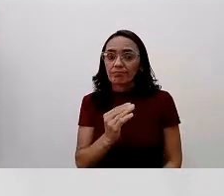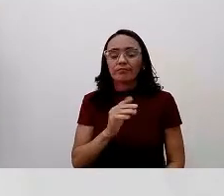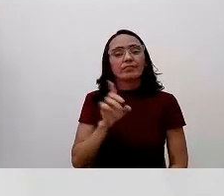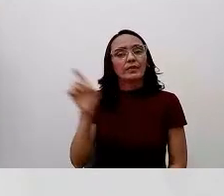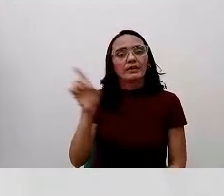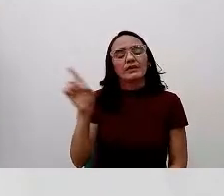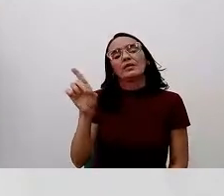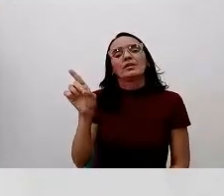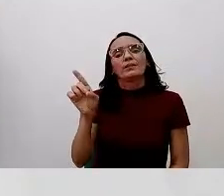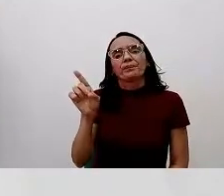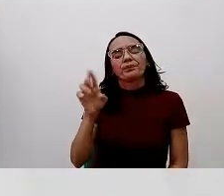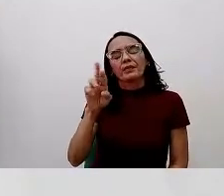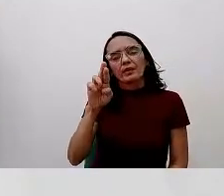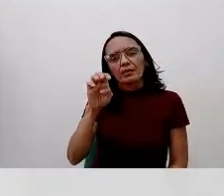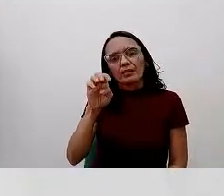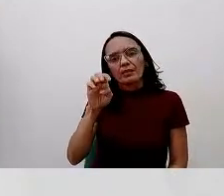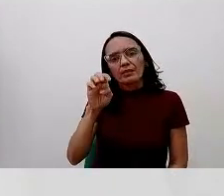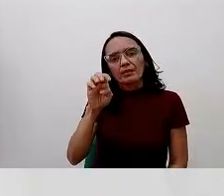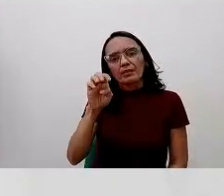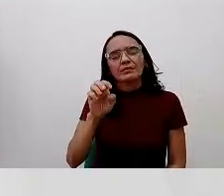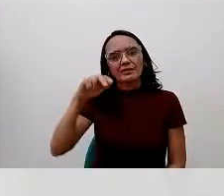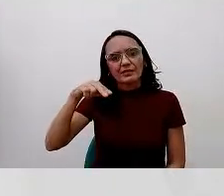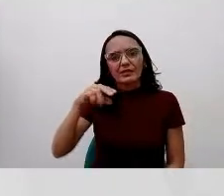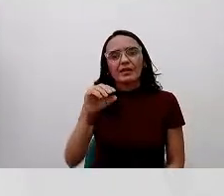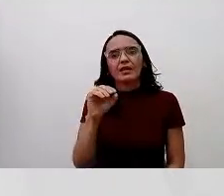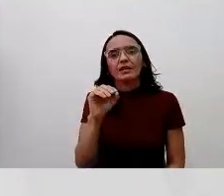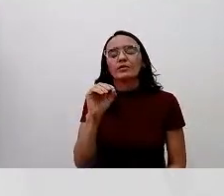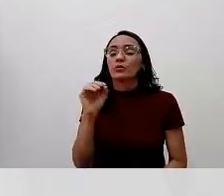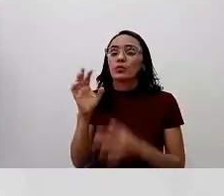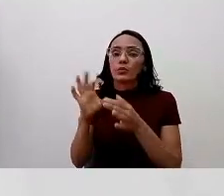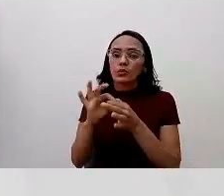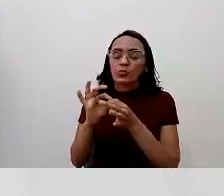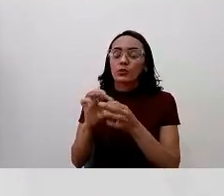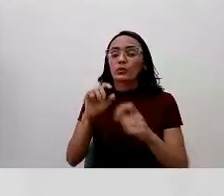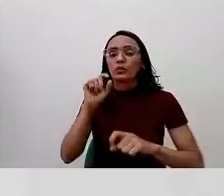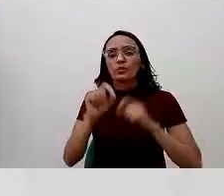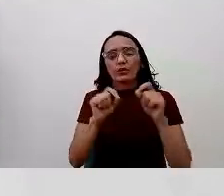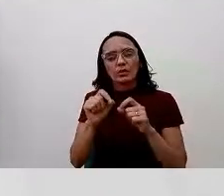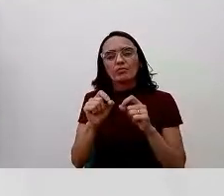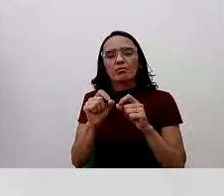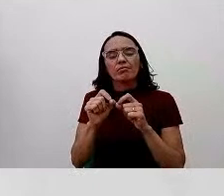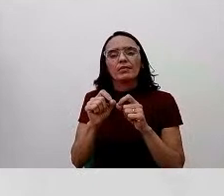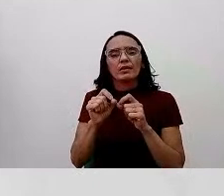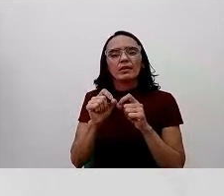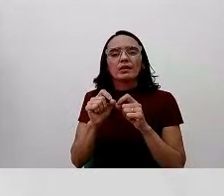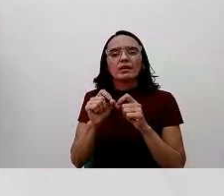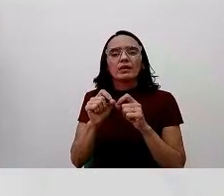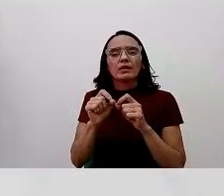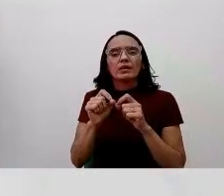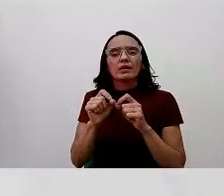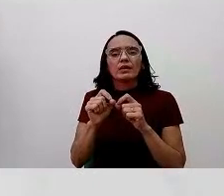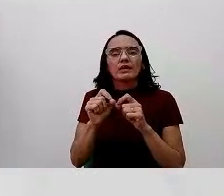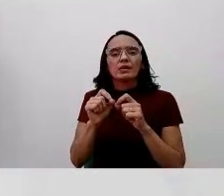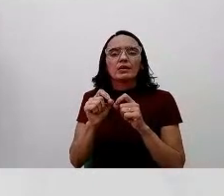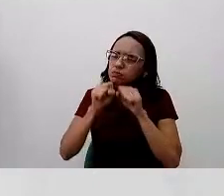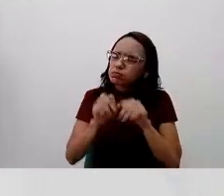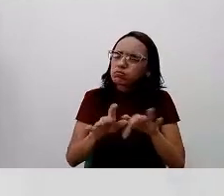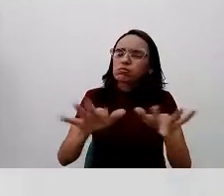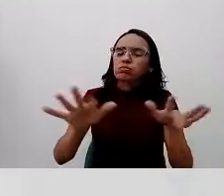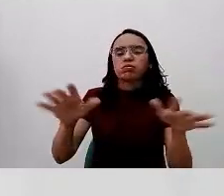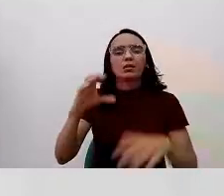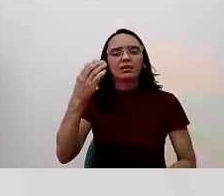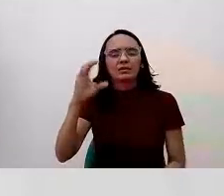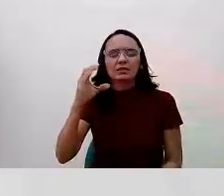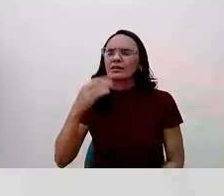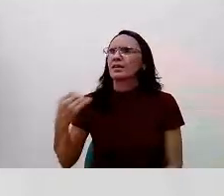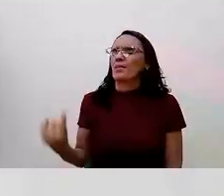mais iminente, né, se torna cada vez mais comum, popularizar a ciência, inclusive destacando a sua importância, é um